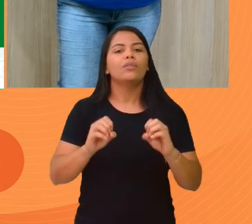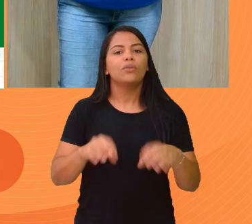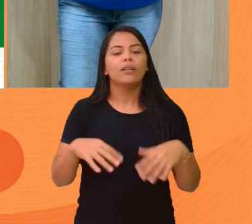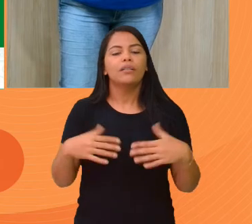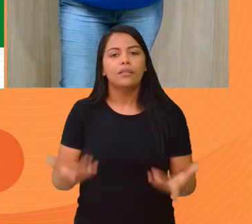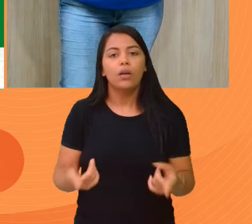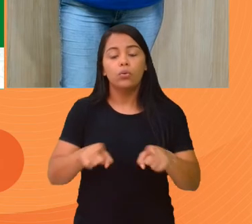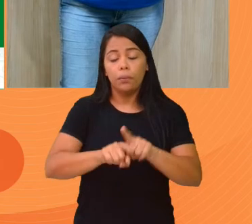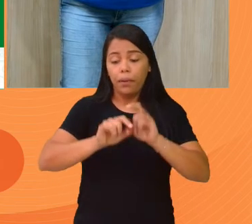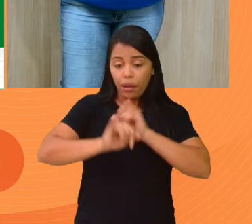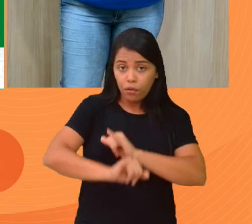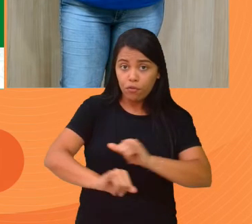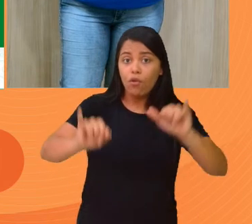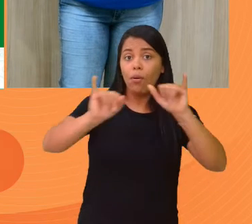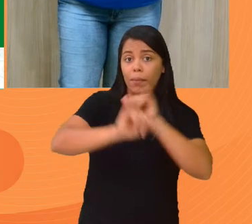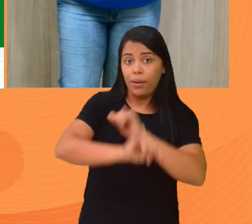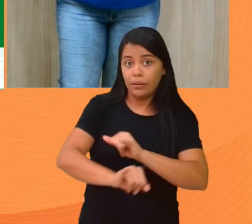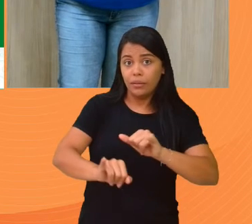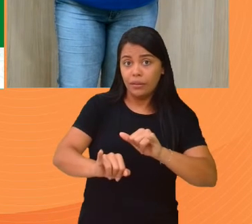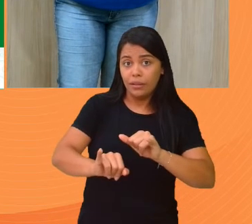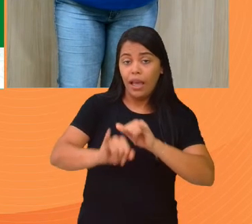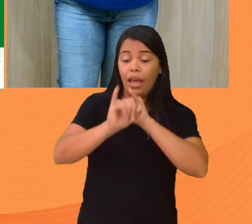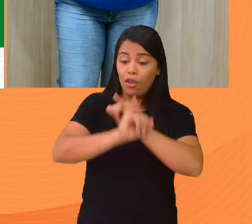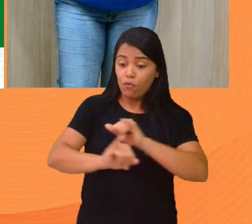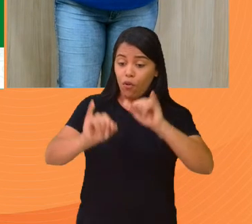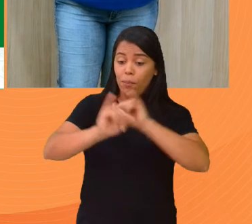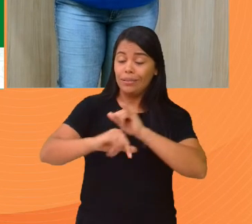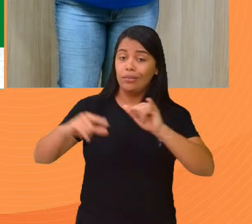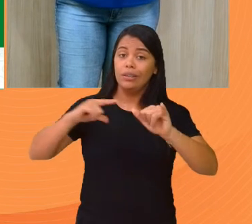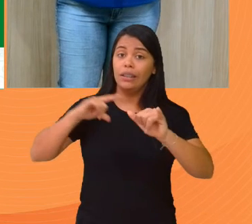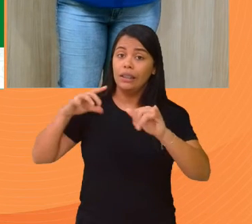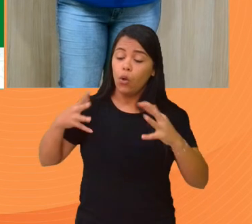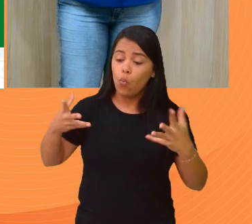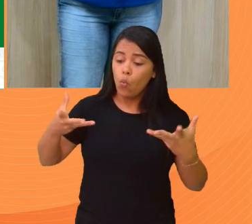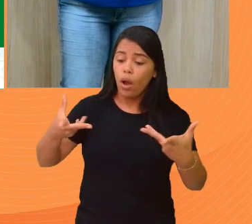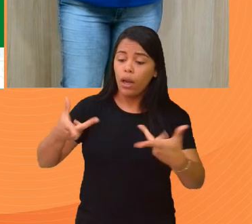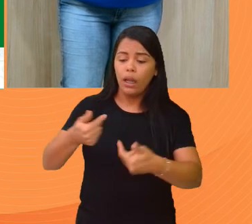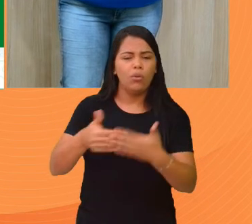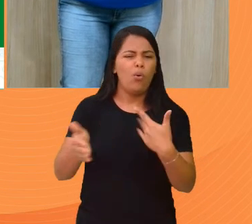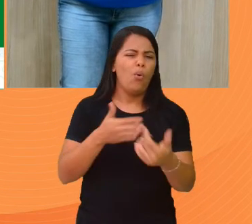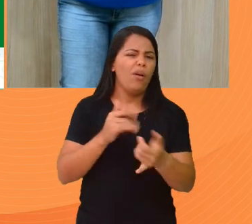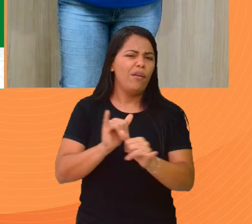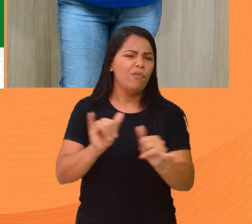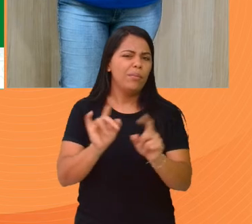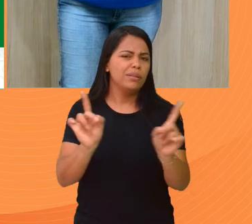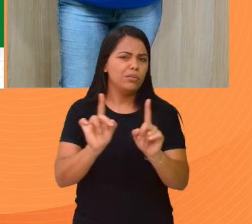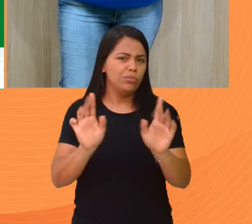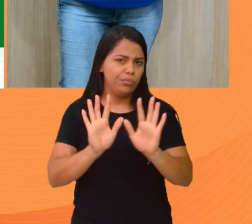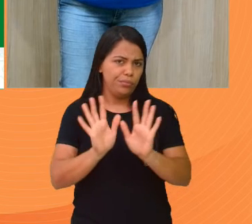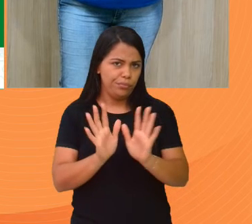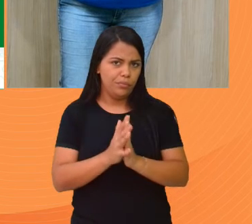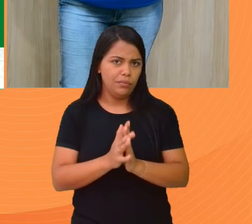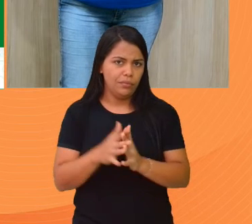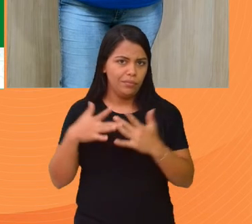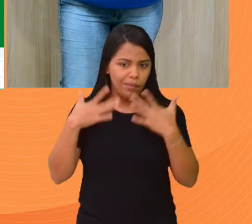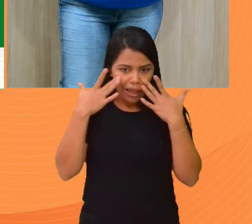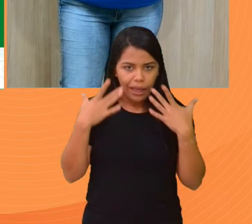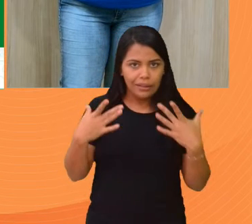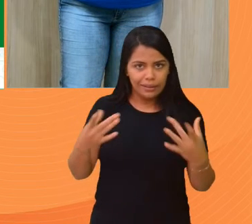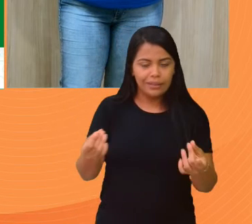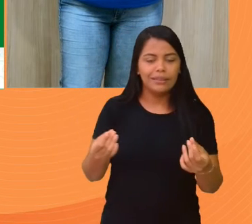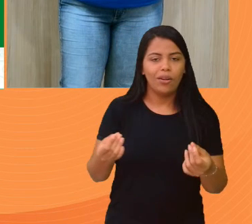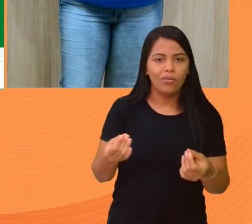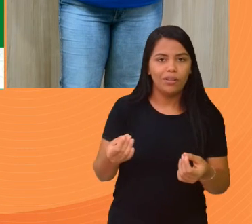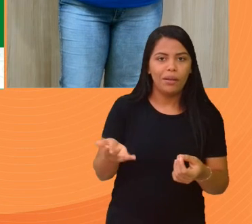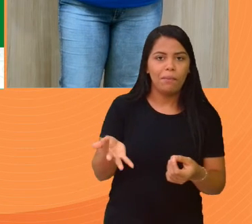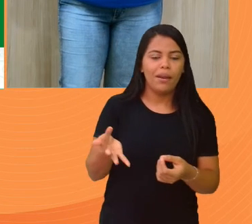e informação. Informação de qualidade, viu, gente? Não é qualquer informação, não, né? Chamando a atenção aqui para as fake news, né?